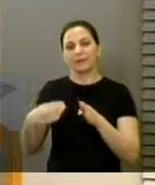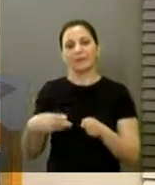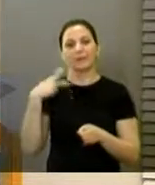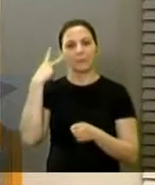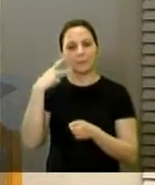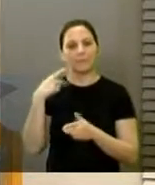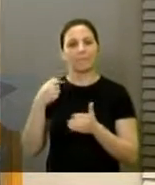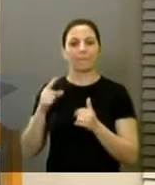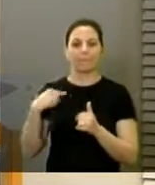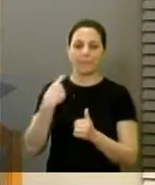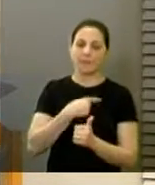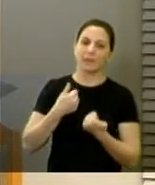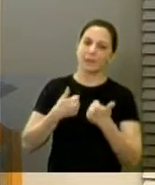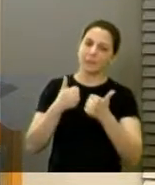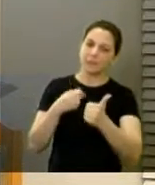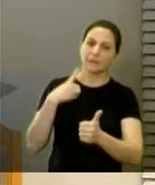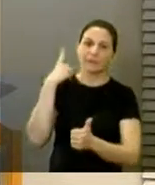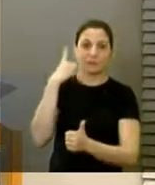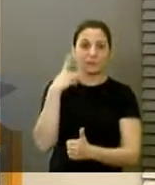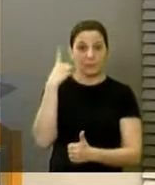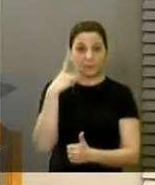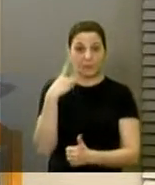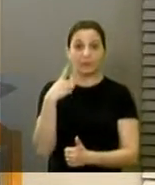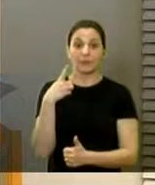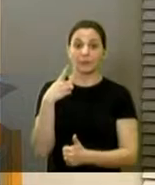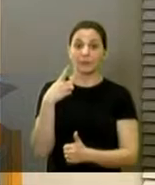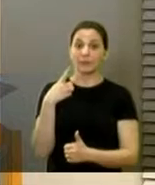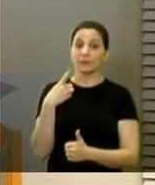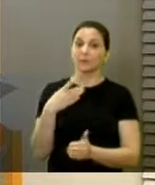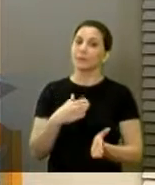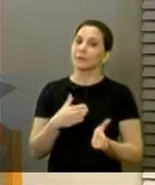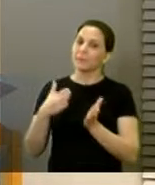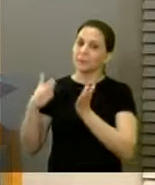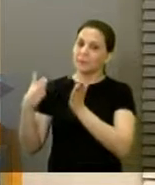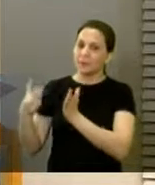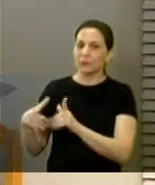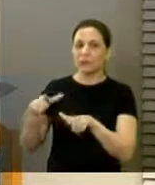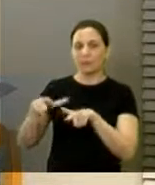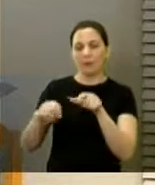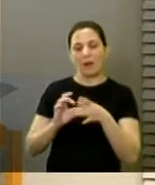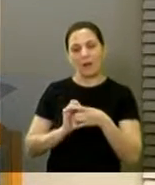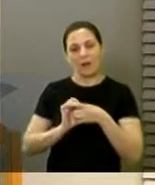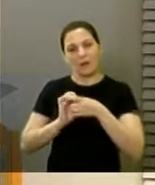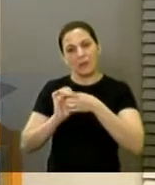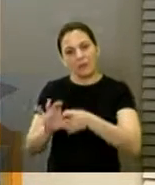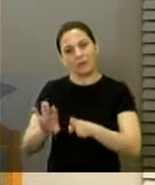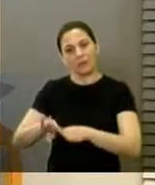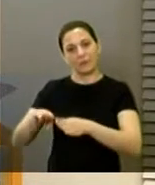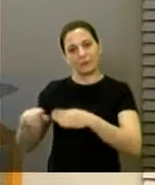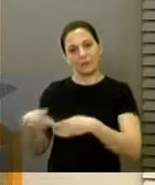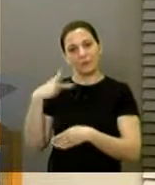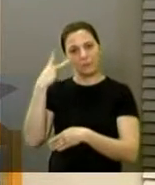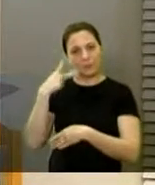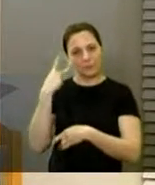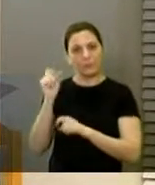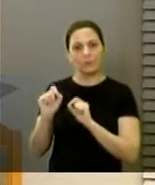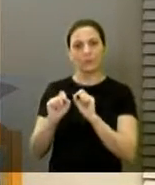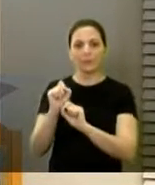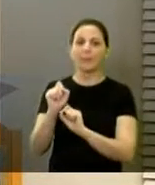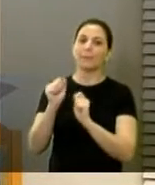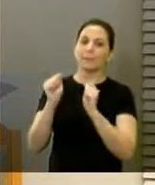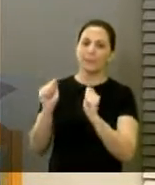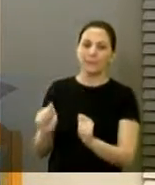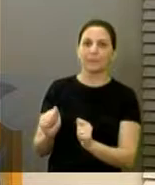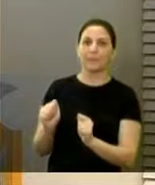acompanhamos a deputada que colocou seu mandato à disposição dessa casa todos os vereadores para que a gente